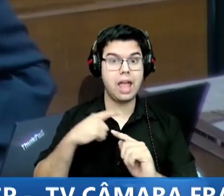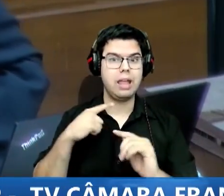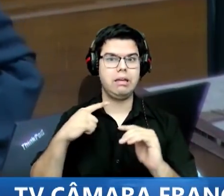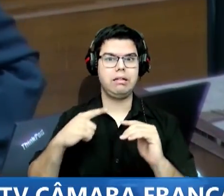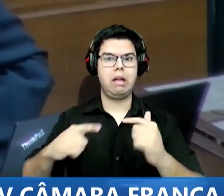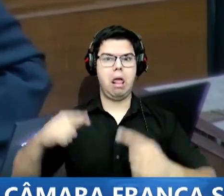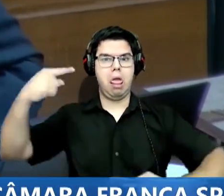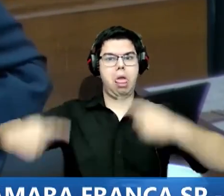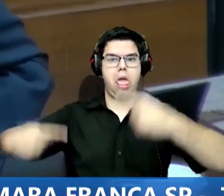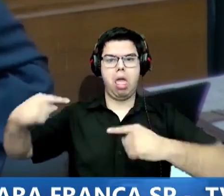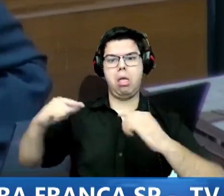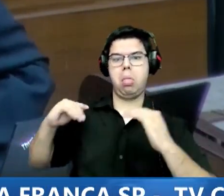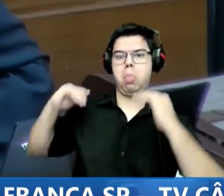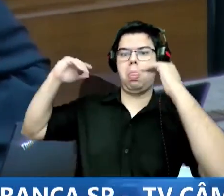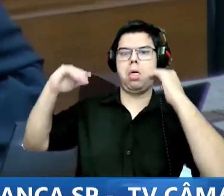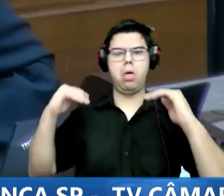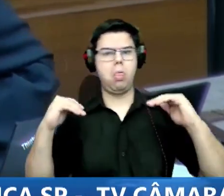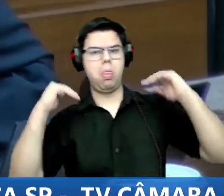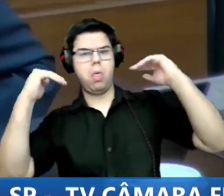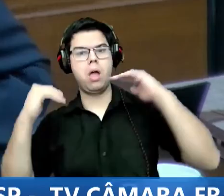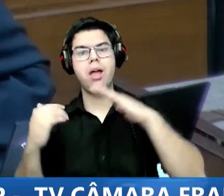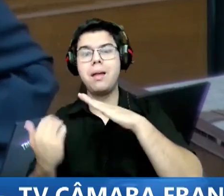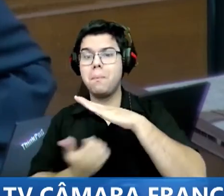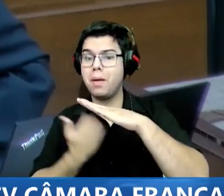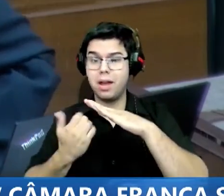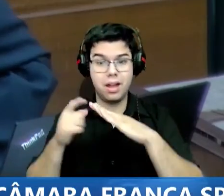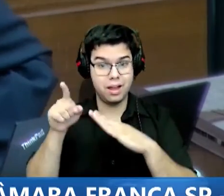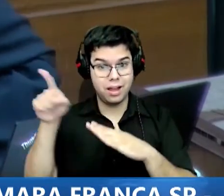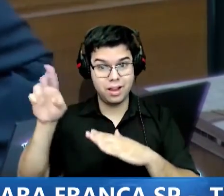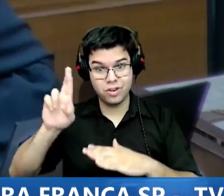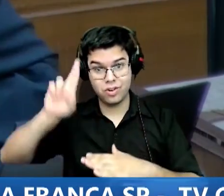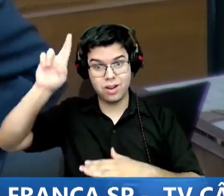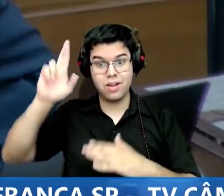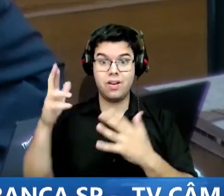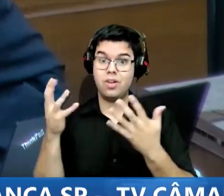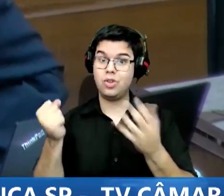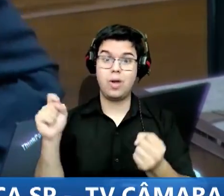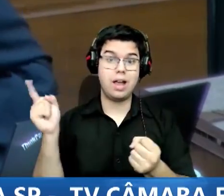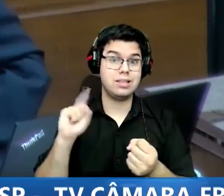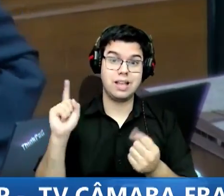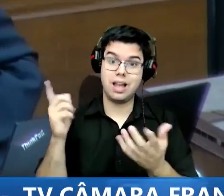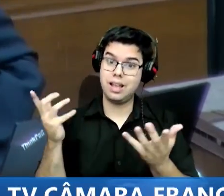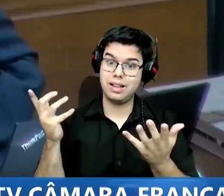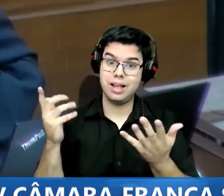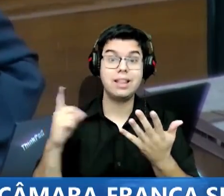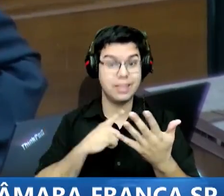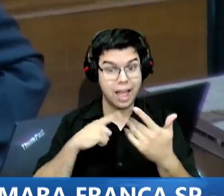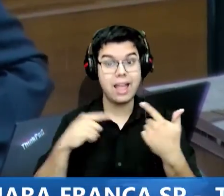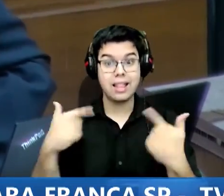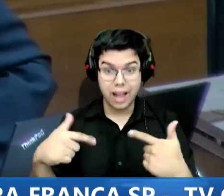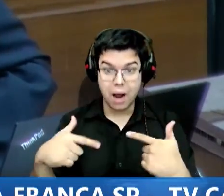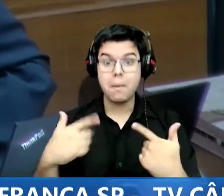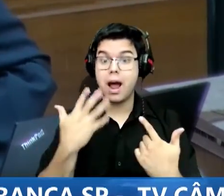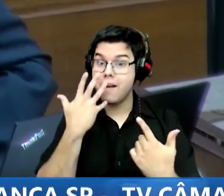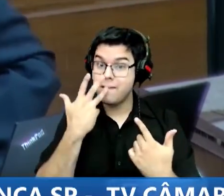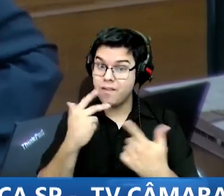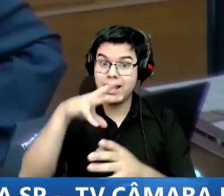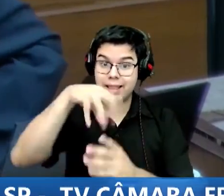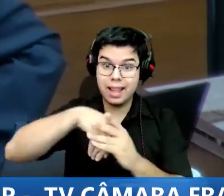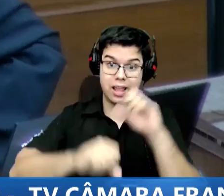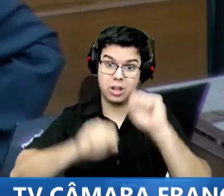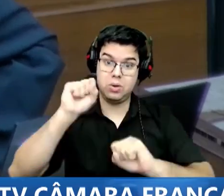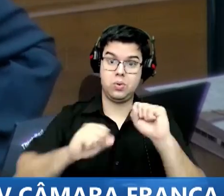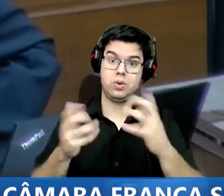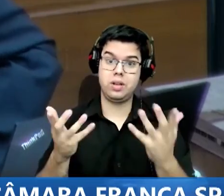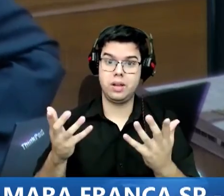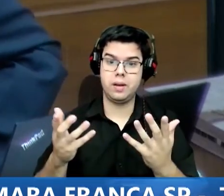que os empresários não aceitavam que tinha trabalho infantil nas indústrias. E o trabalho técnico realizado, o